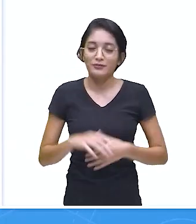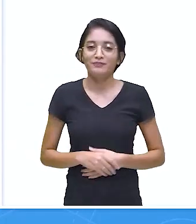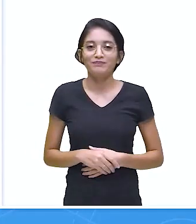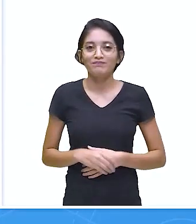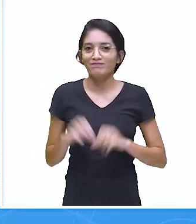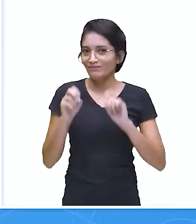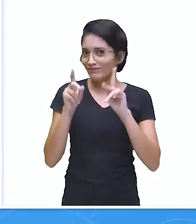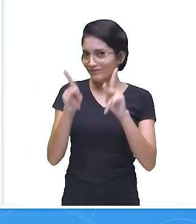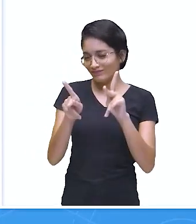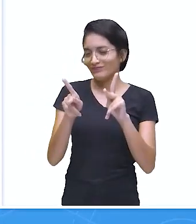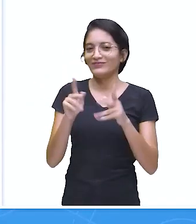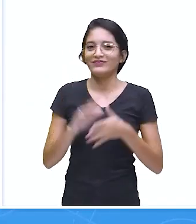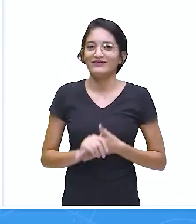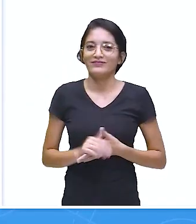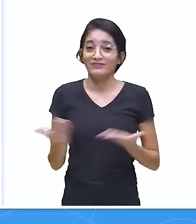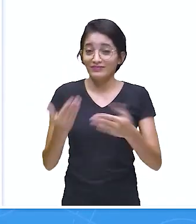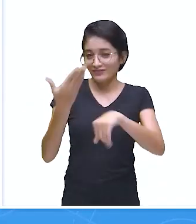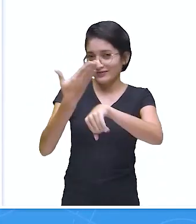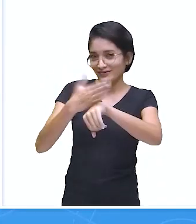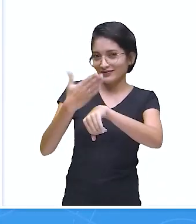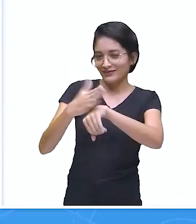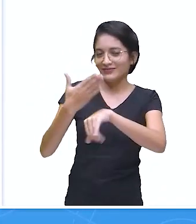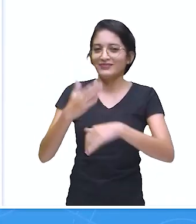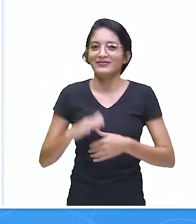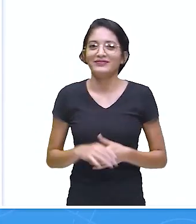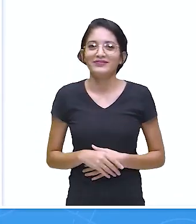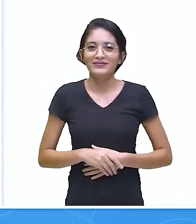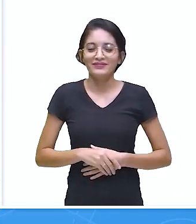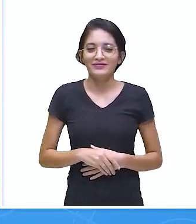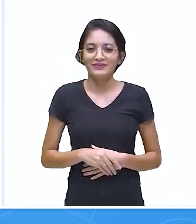bem. Vamos exercitar? Vamos lá.